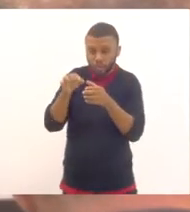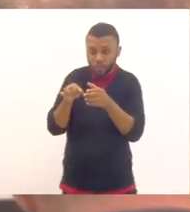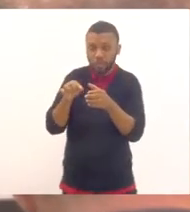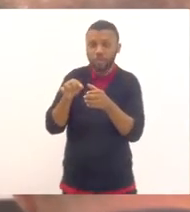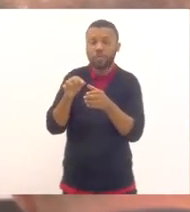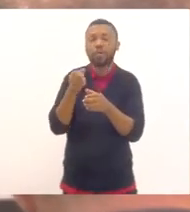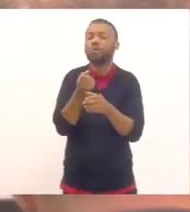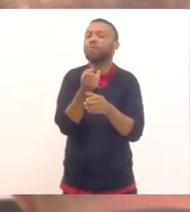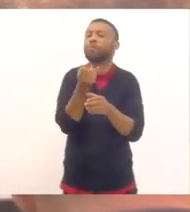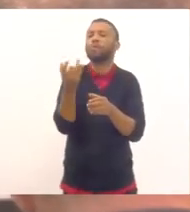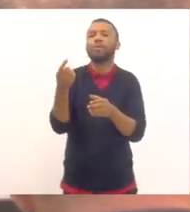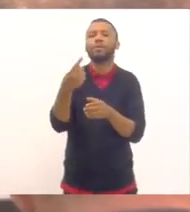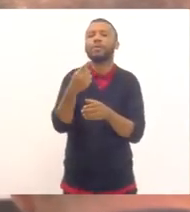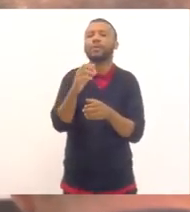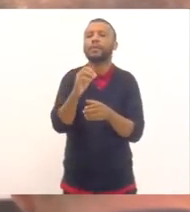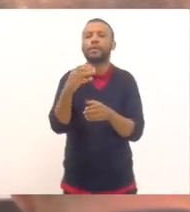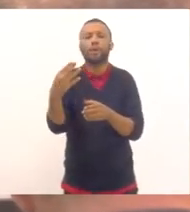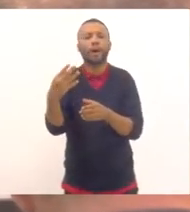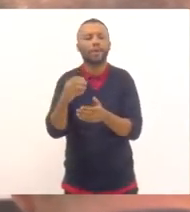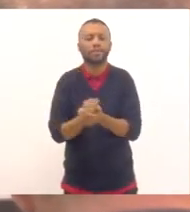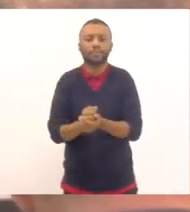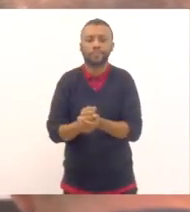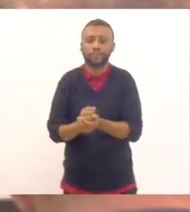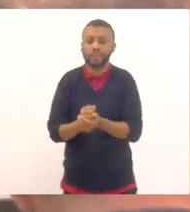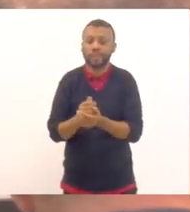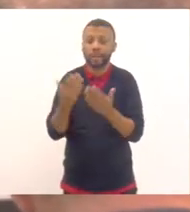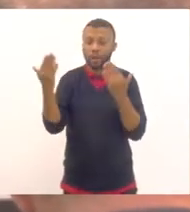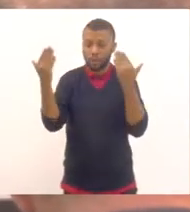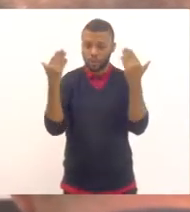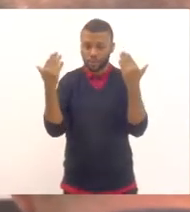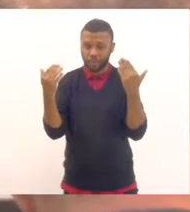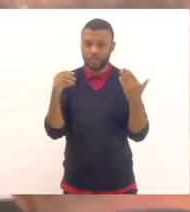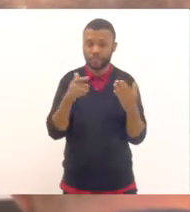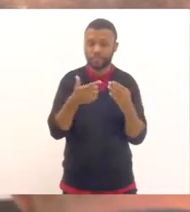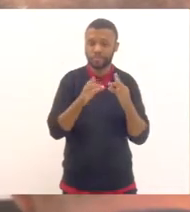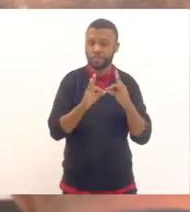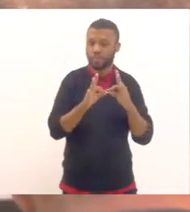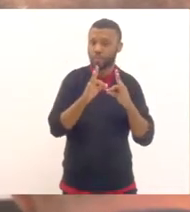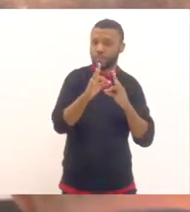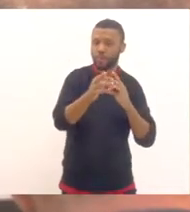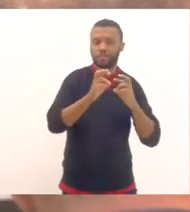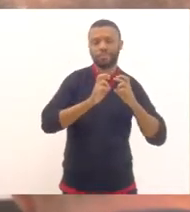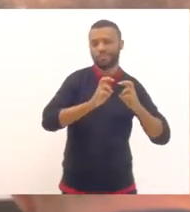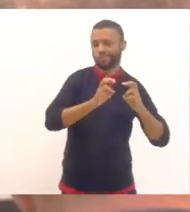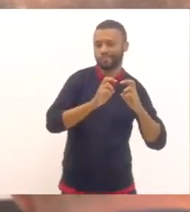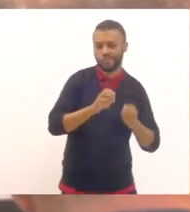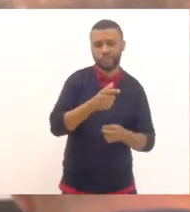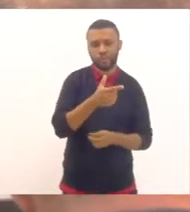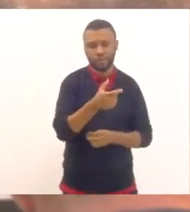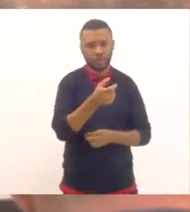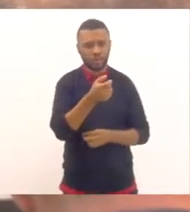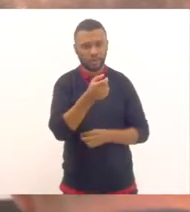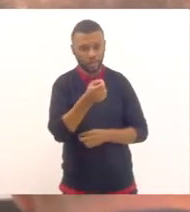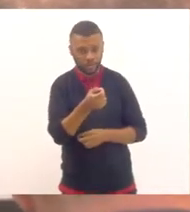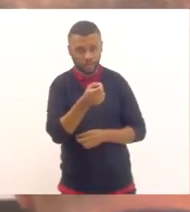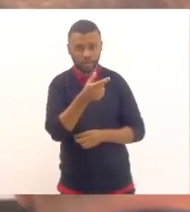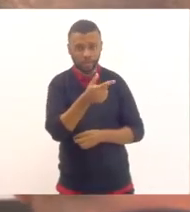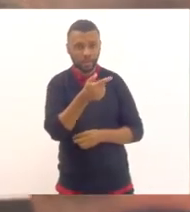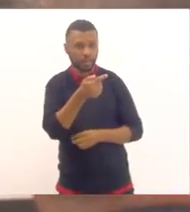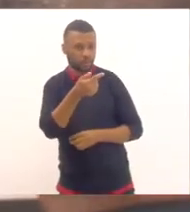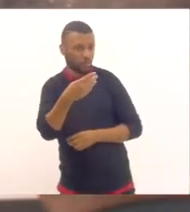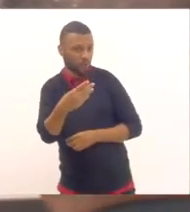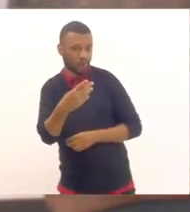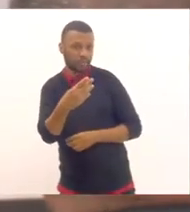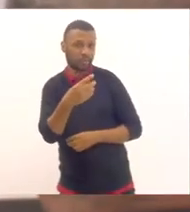104 policiais função 270 km de malha Ferroviária temos 104 estações de trem